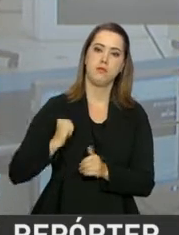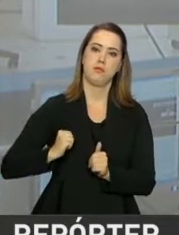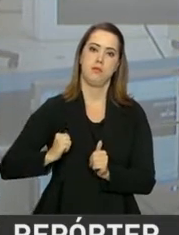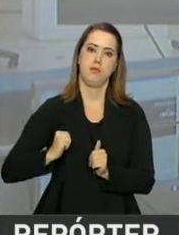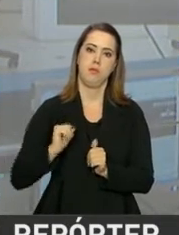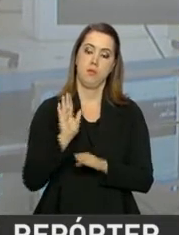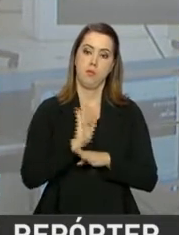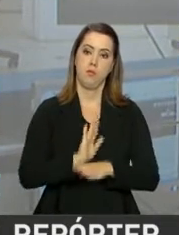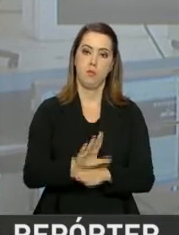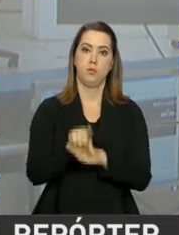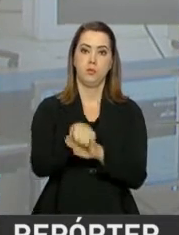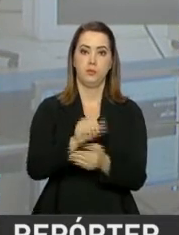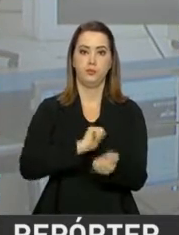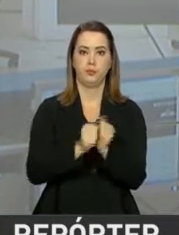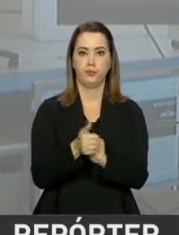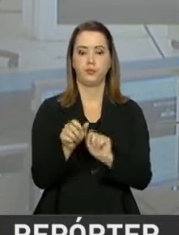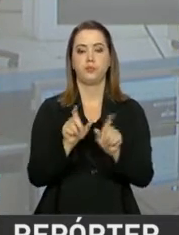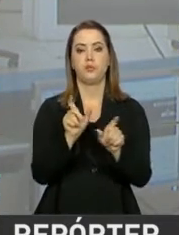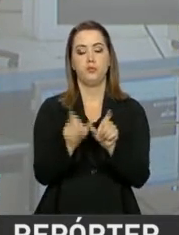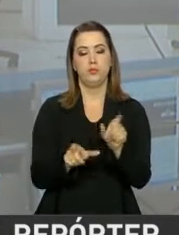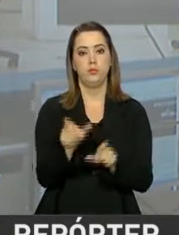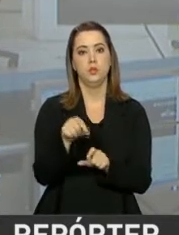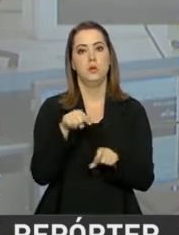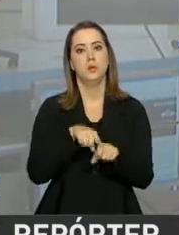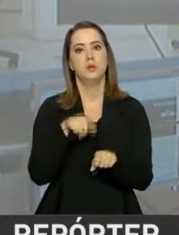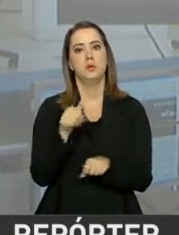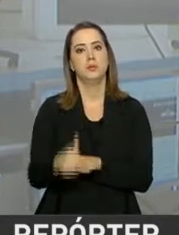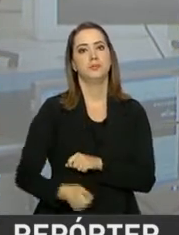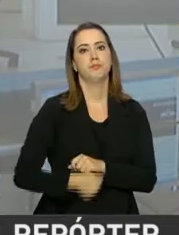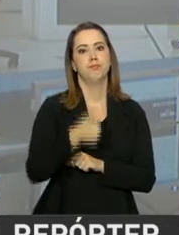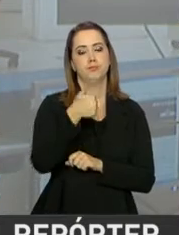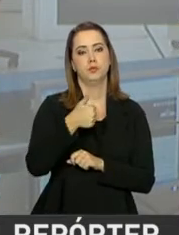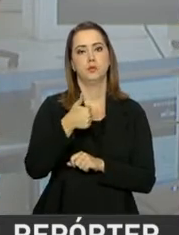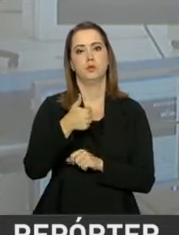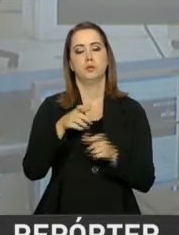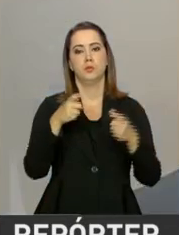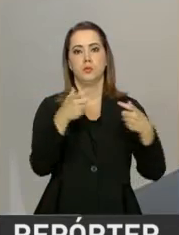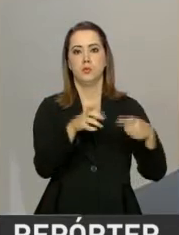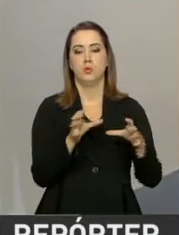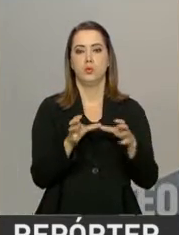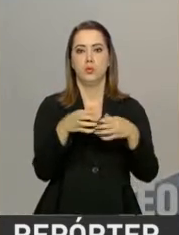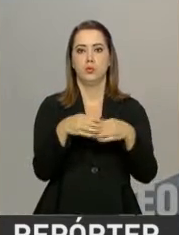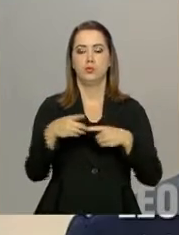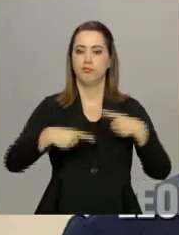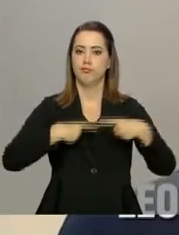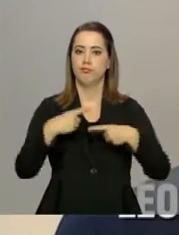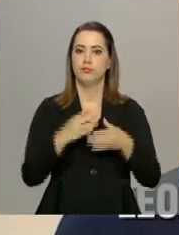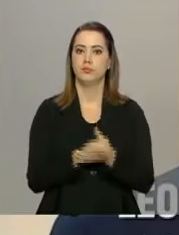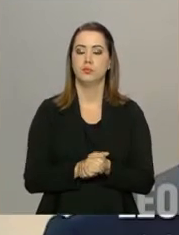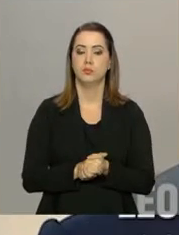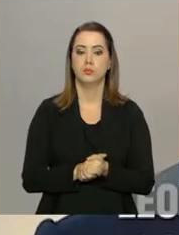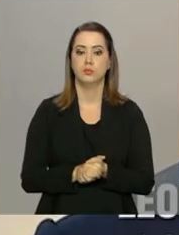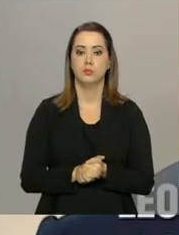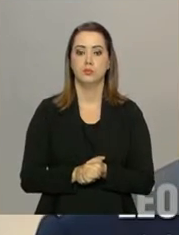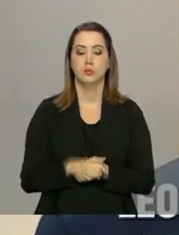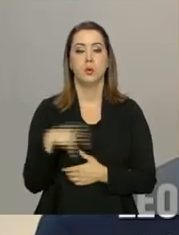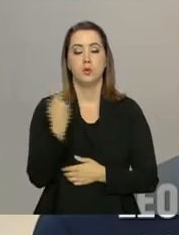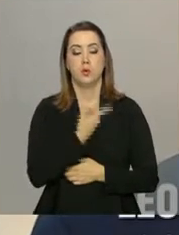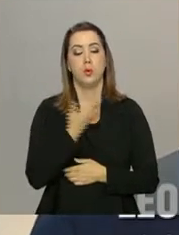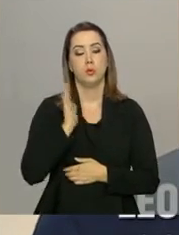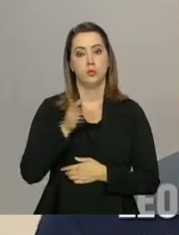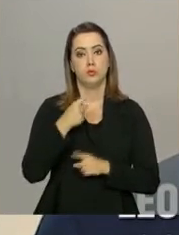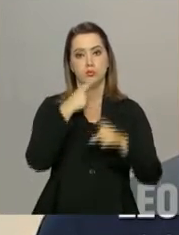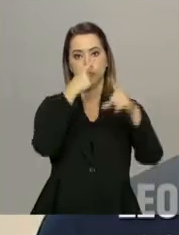a delegação brasileira tem o desafio de se manter entre as potências olímpicas nós já realizamos os